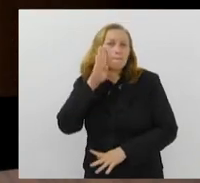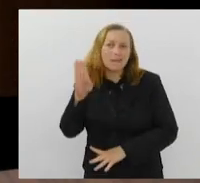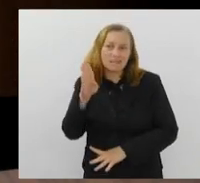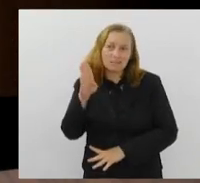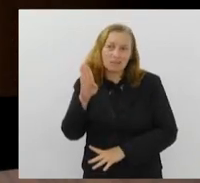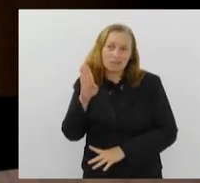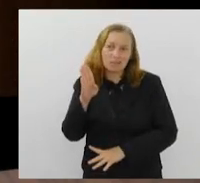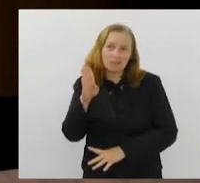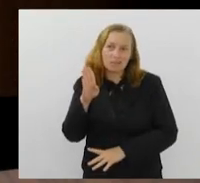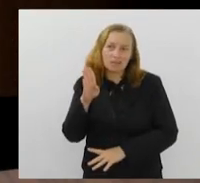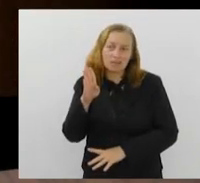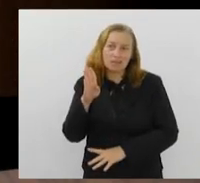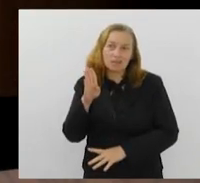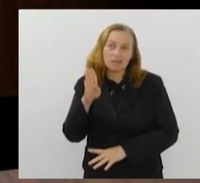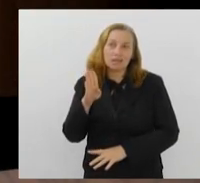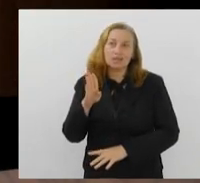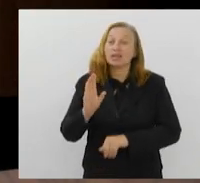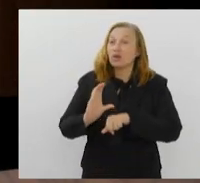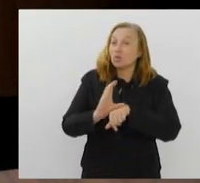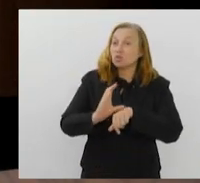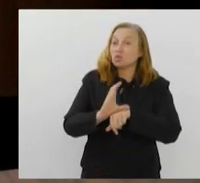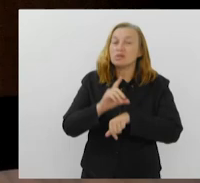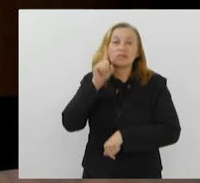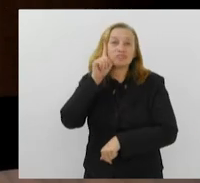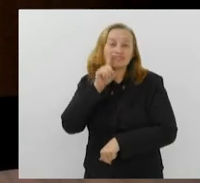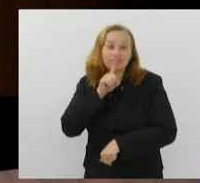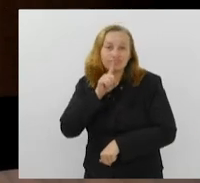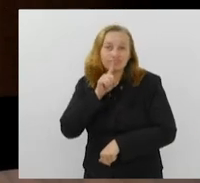principalmente na Constituição americana.